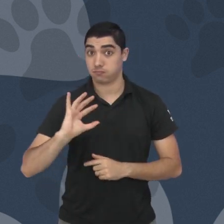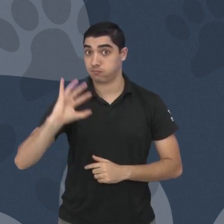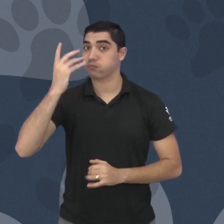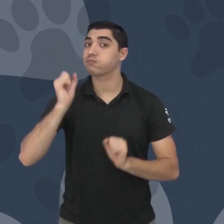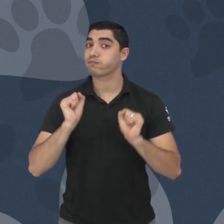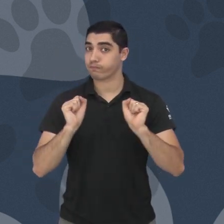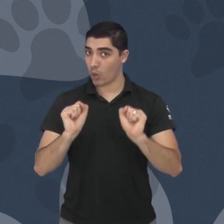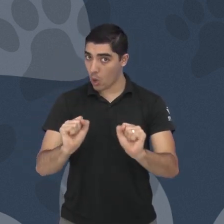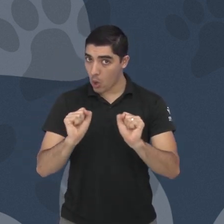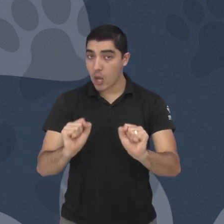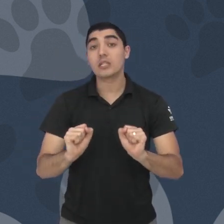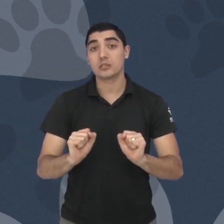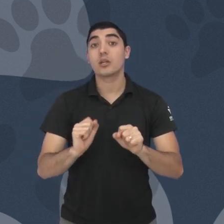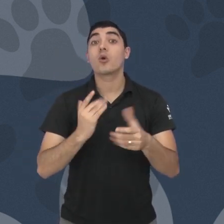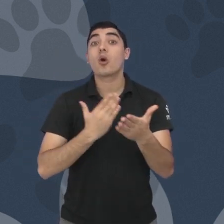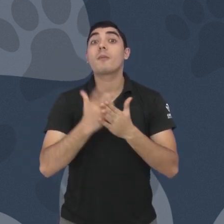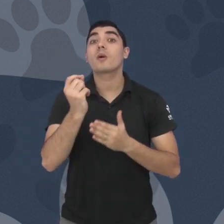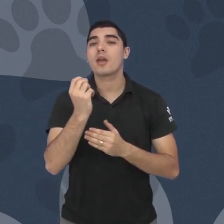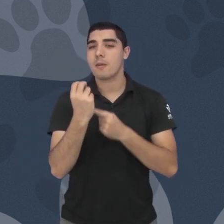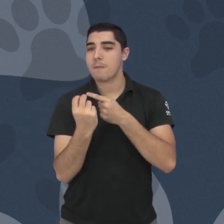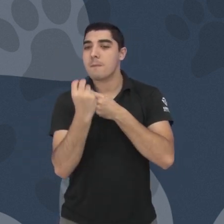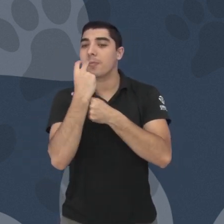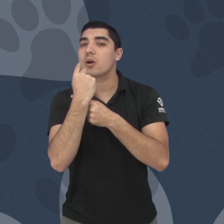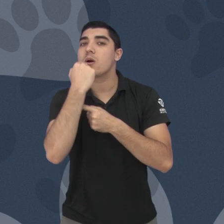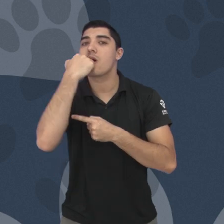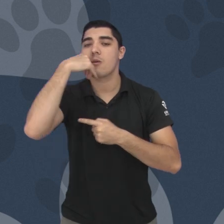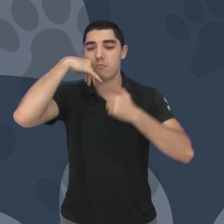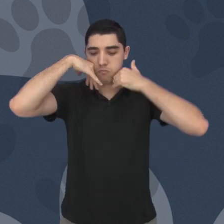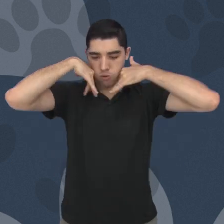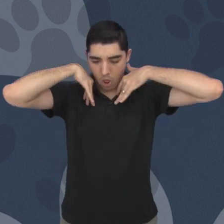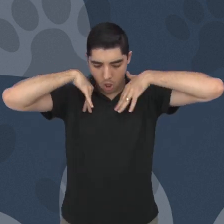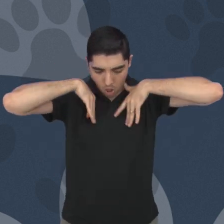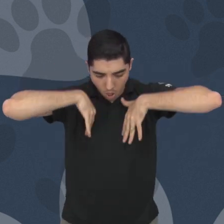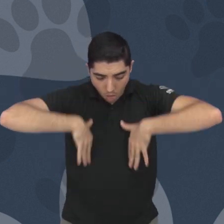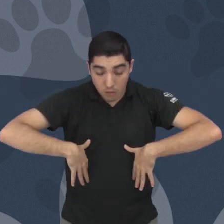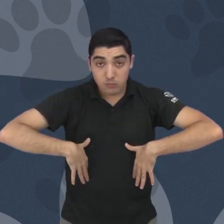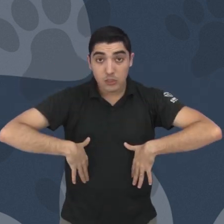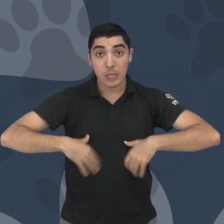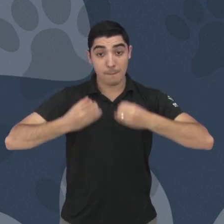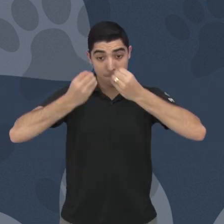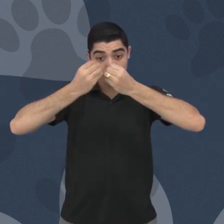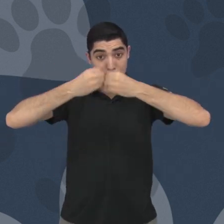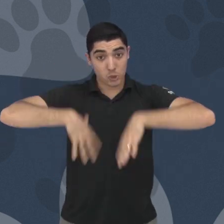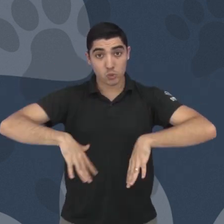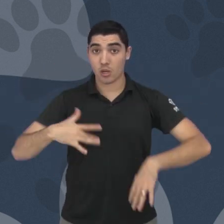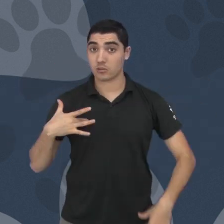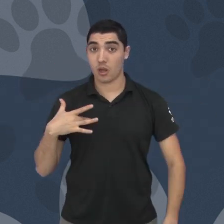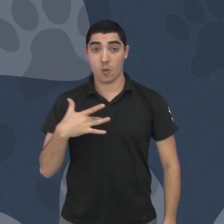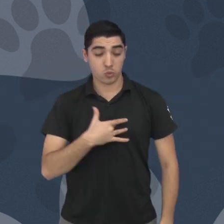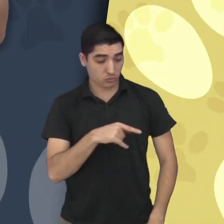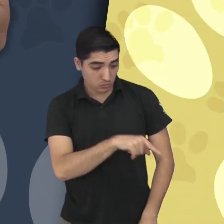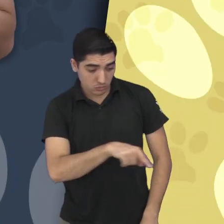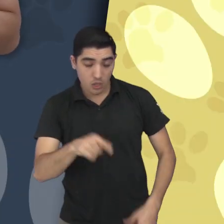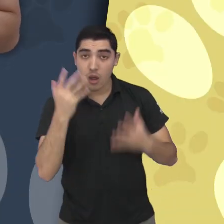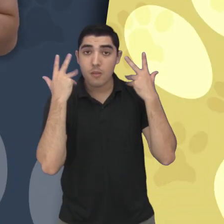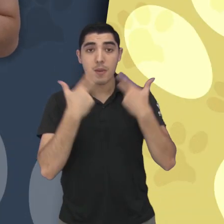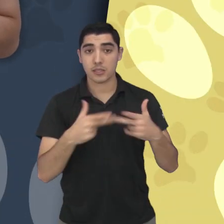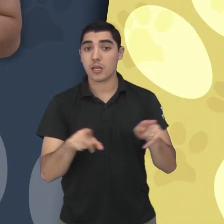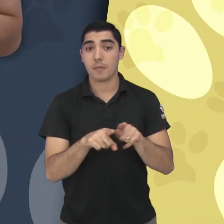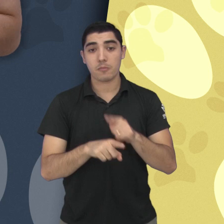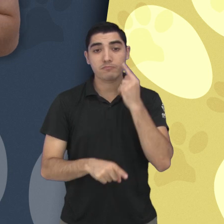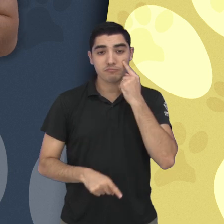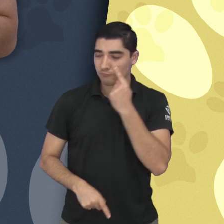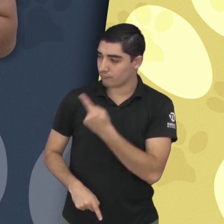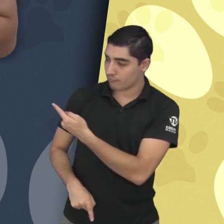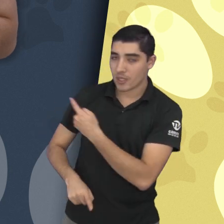presentes podem se espalhar para todo o corpo e prejudicar consideravelmente a qualidade de vida dos bichinhos. O